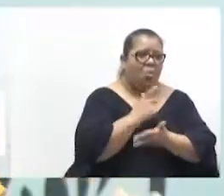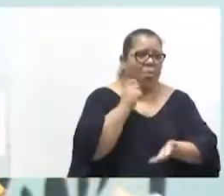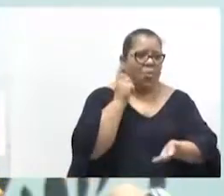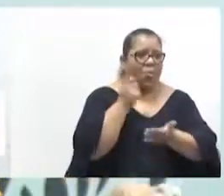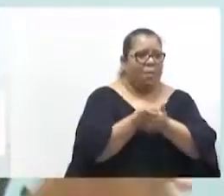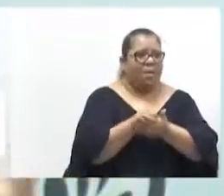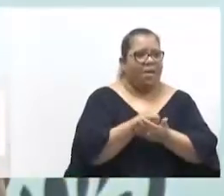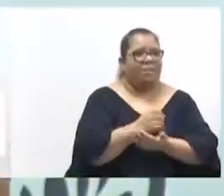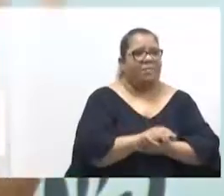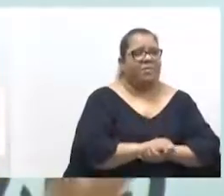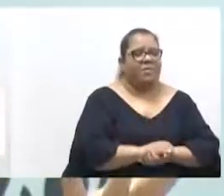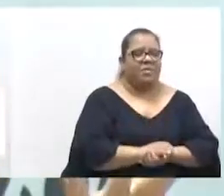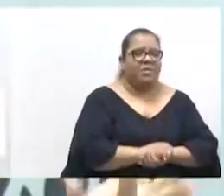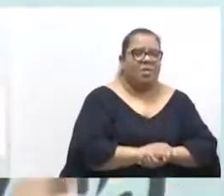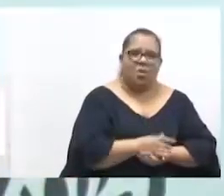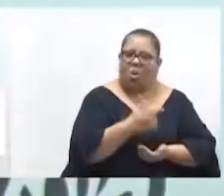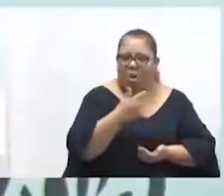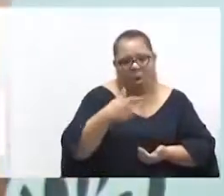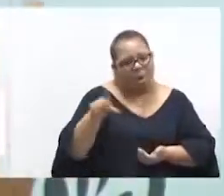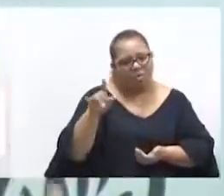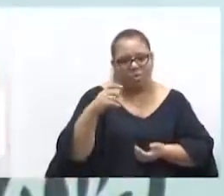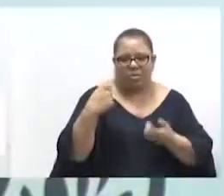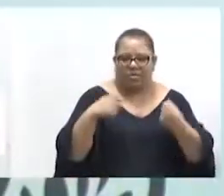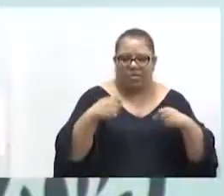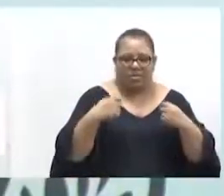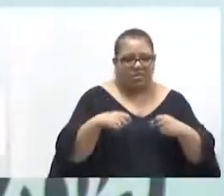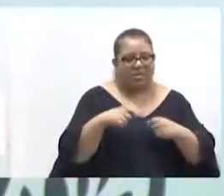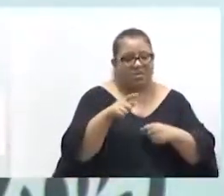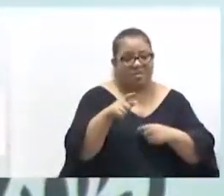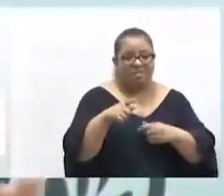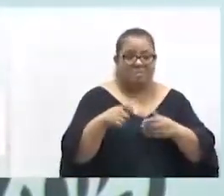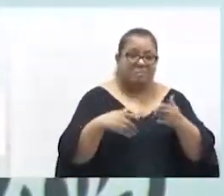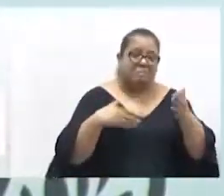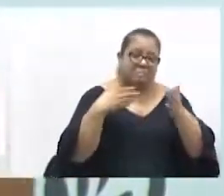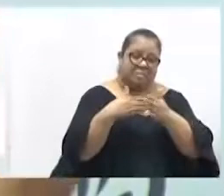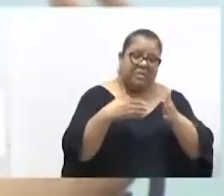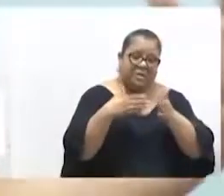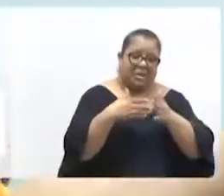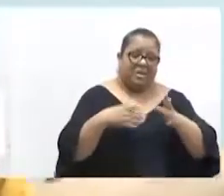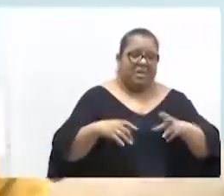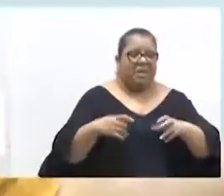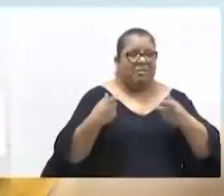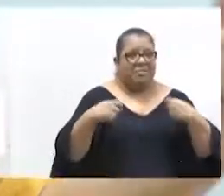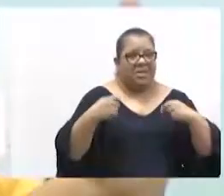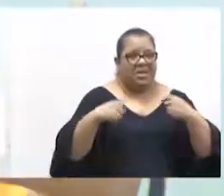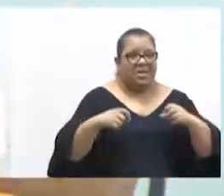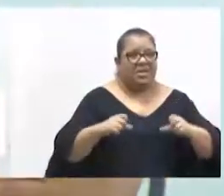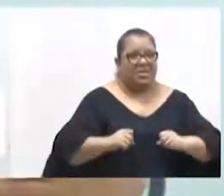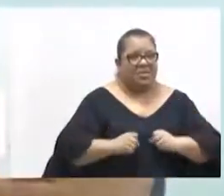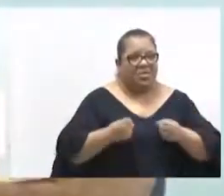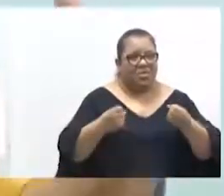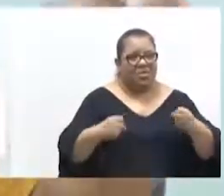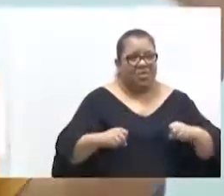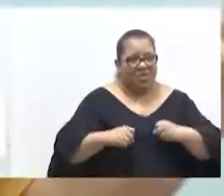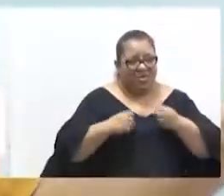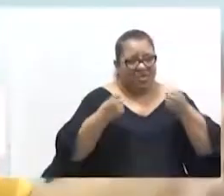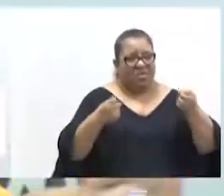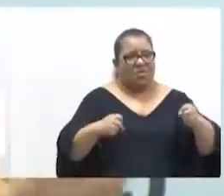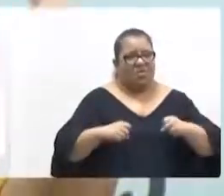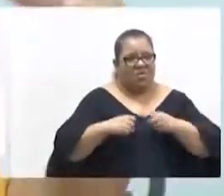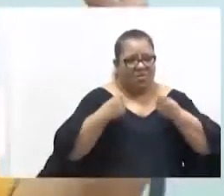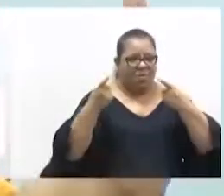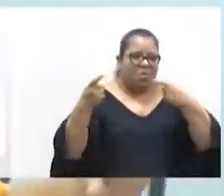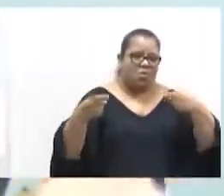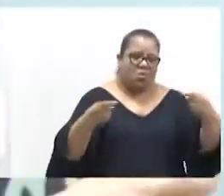de medicamento. Os demais, por aí vejam o tamanho do desafio. É necessário todos esses pontos de atenção,